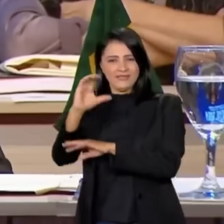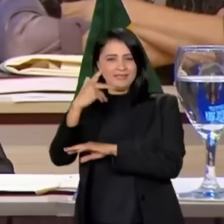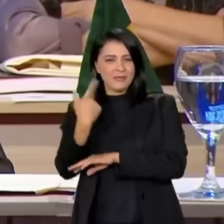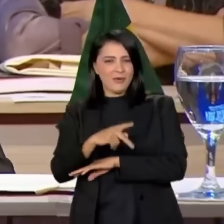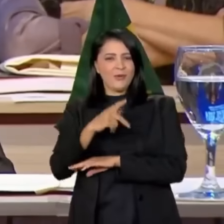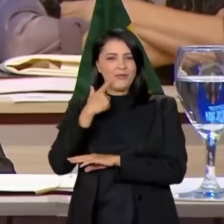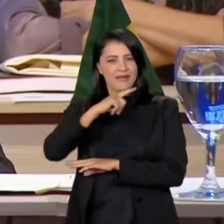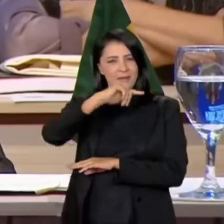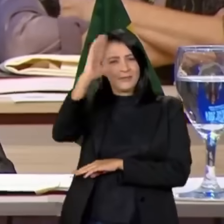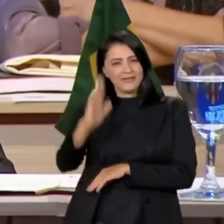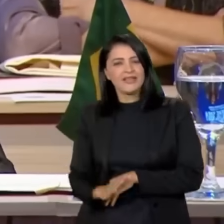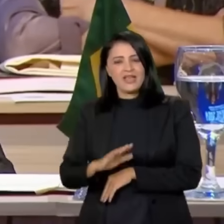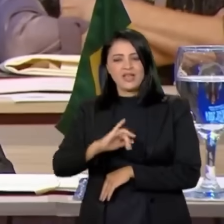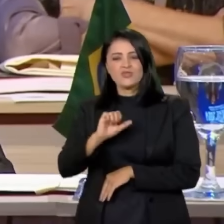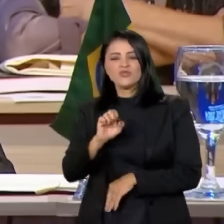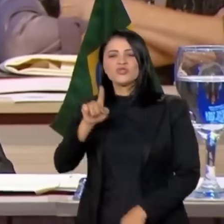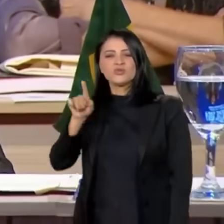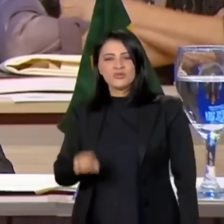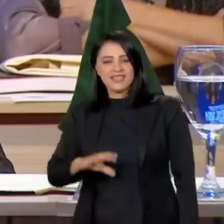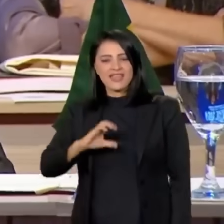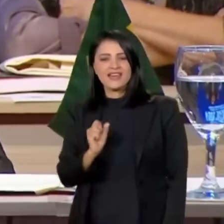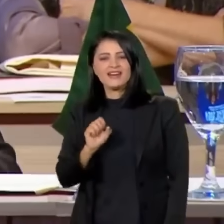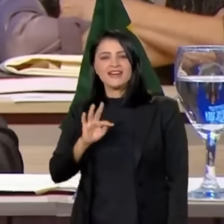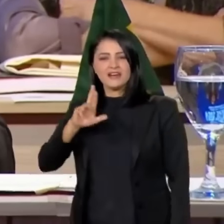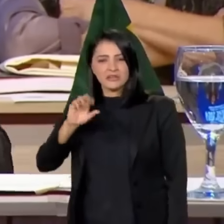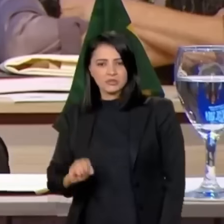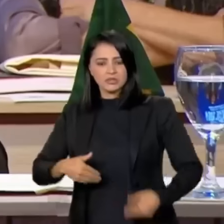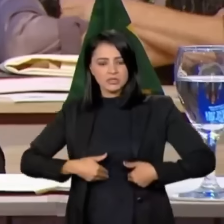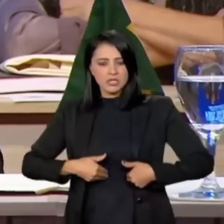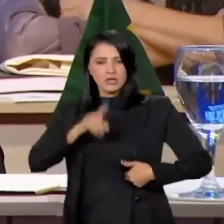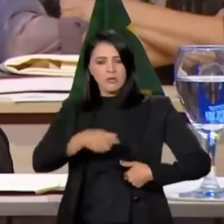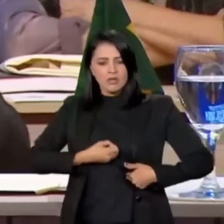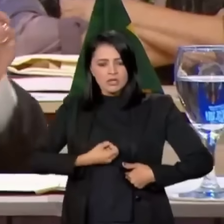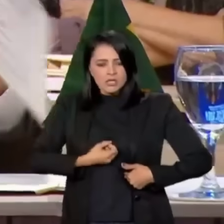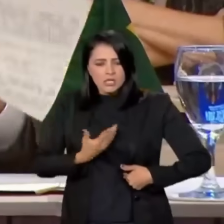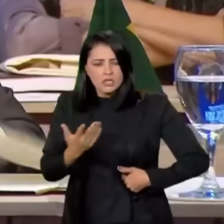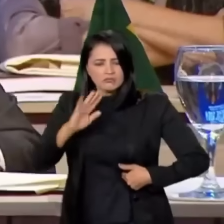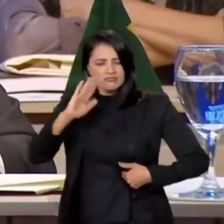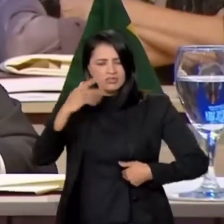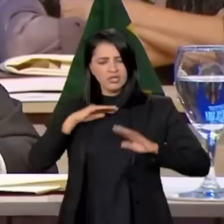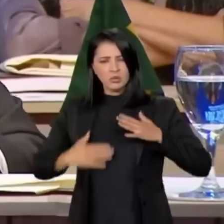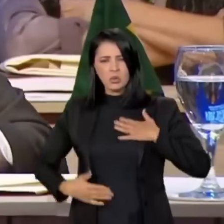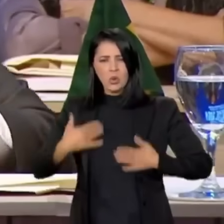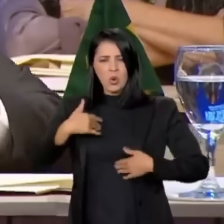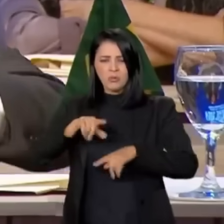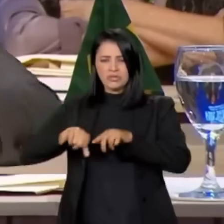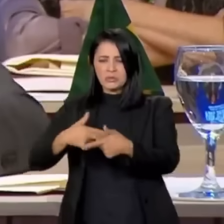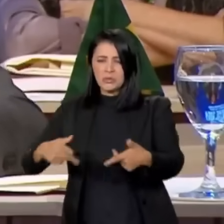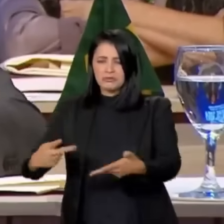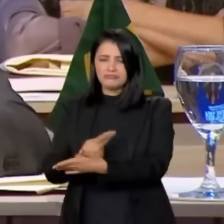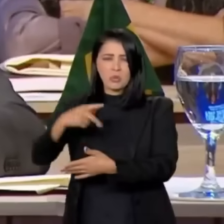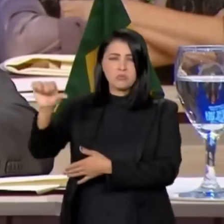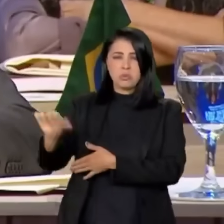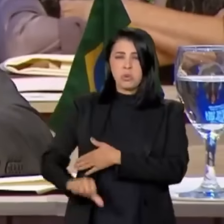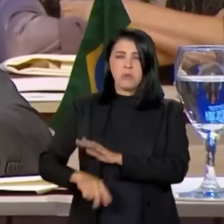brasileiro José de Castro, é a expressão biológica dos males sociais.